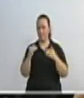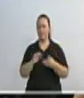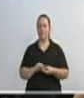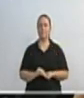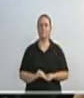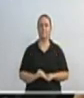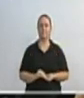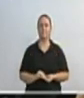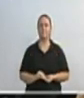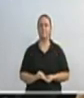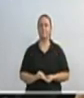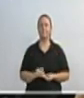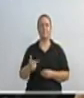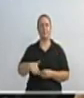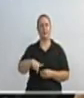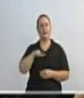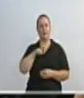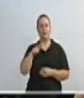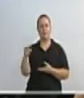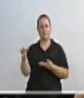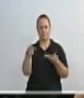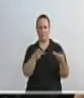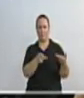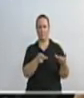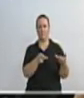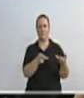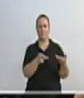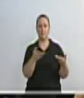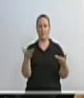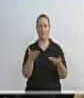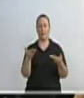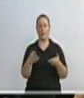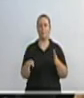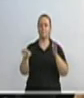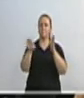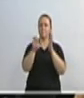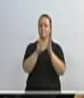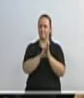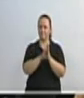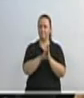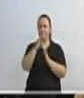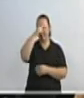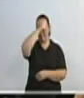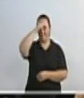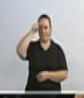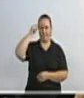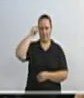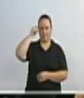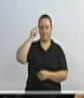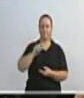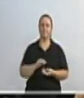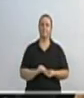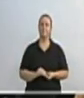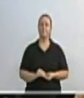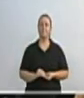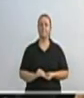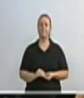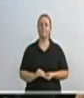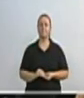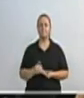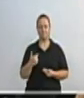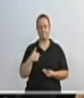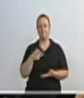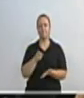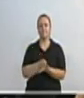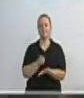quero registrar a presença do nosso presidente da Câmara aqui, ao nosso lado, o presidente Marcos. Determinou que eu continue